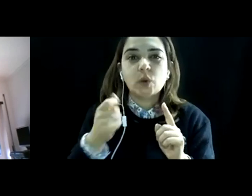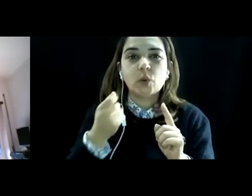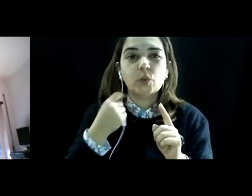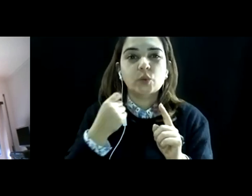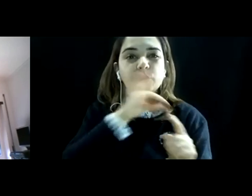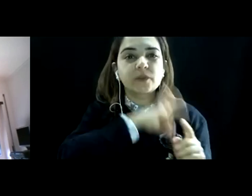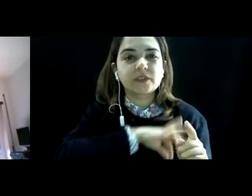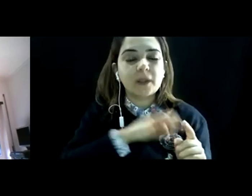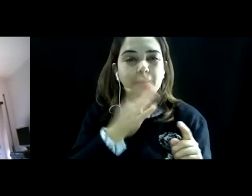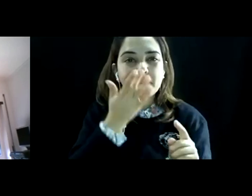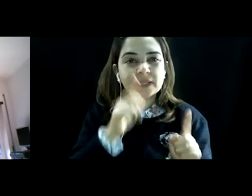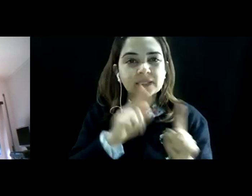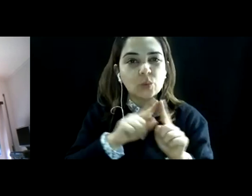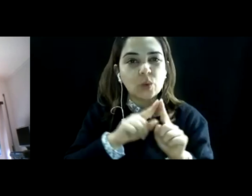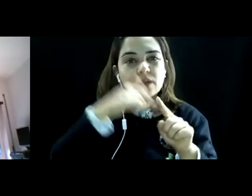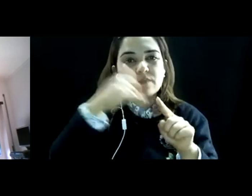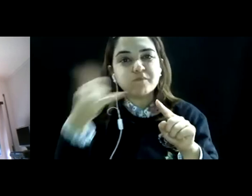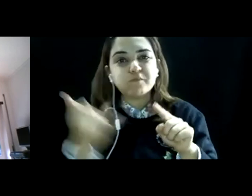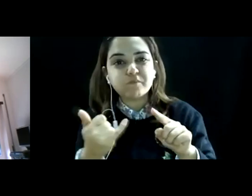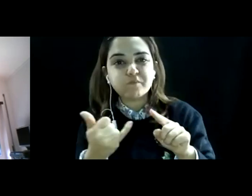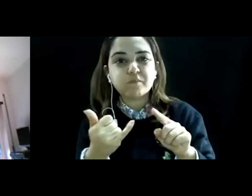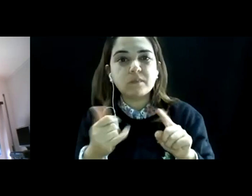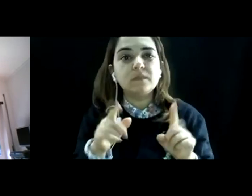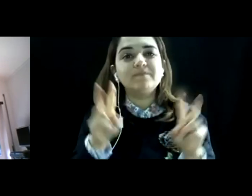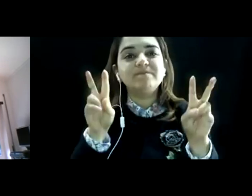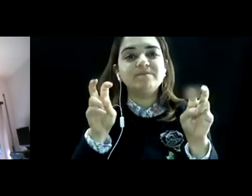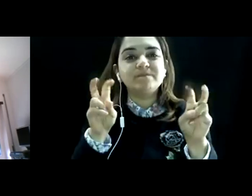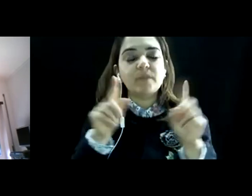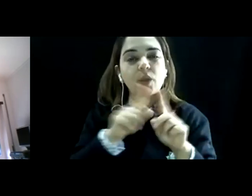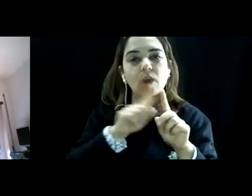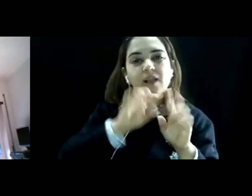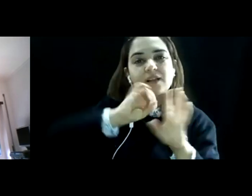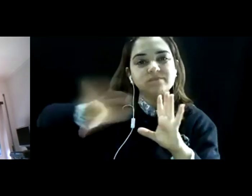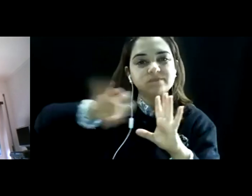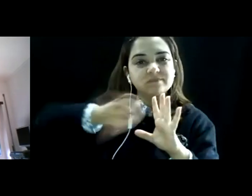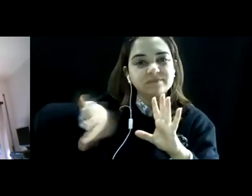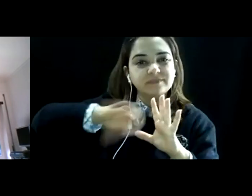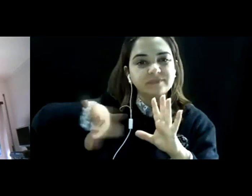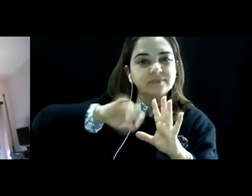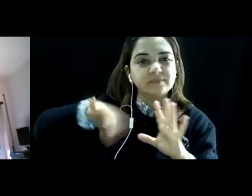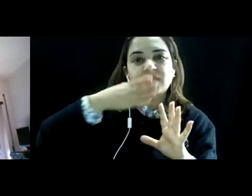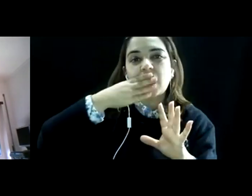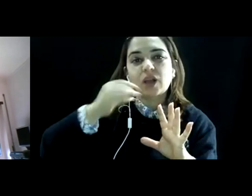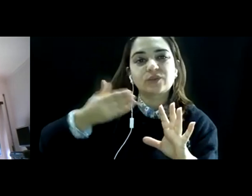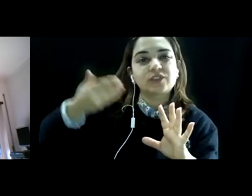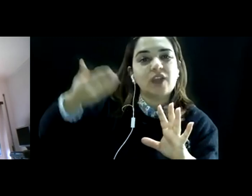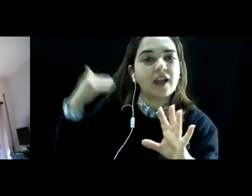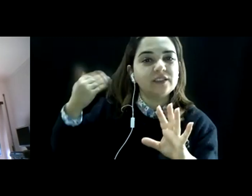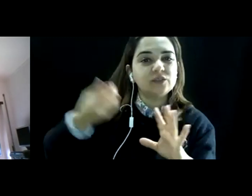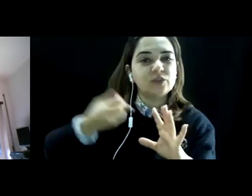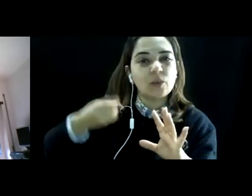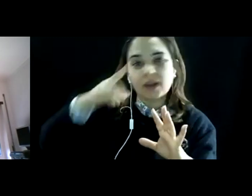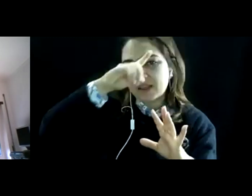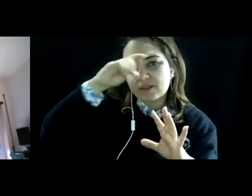cursos profissionais acabaram por ser, mais ou menos, desculpem a palavra, um depósito daqueles alunos que até o nono ano tinham dificuldades.